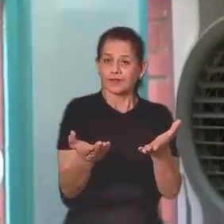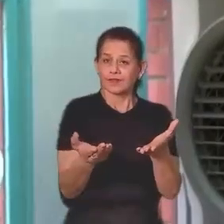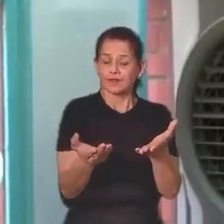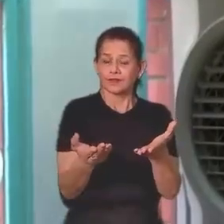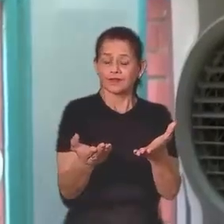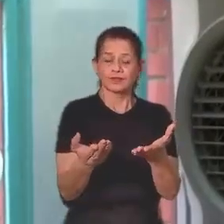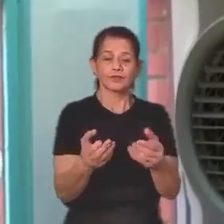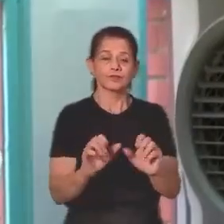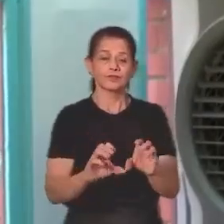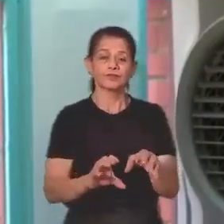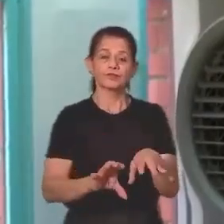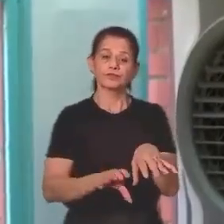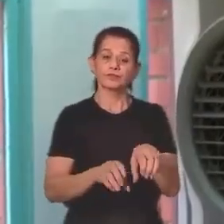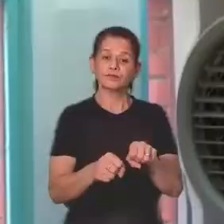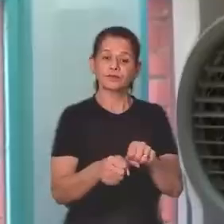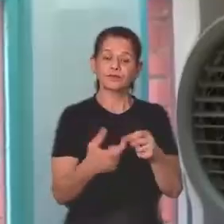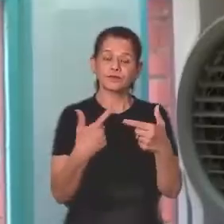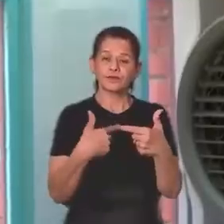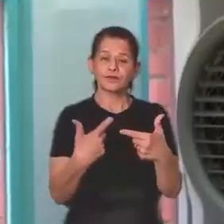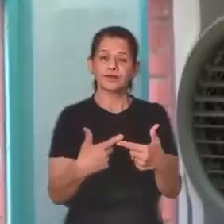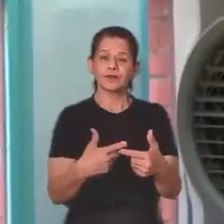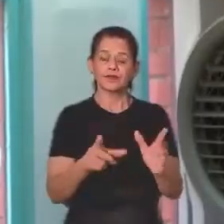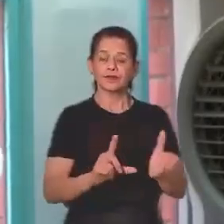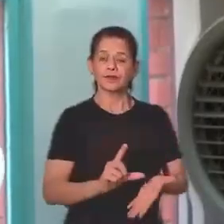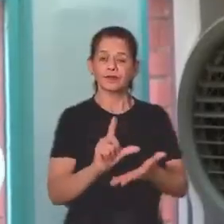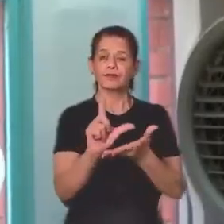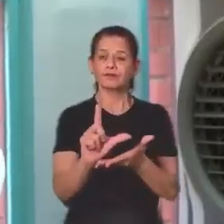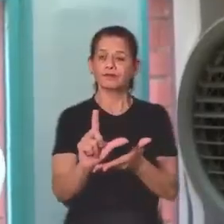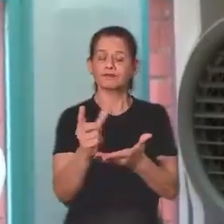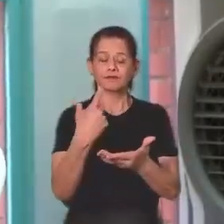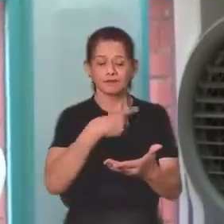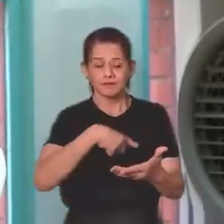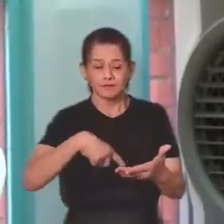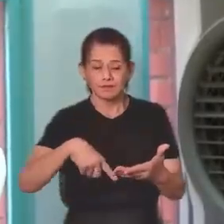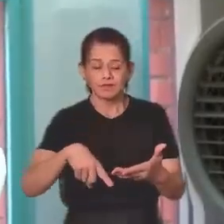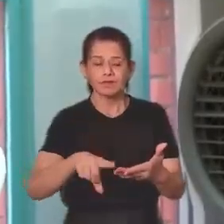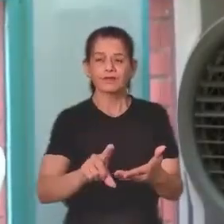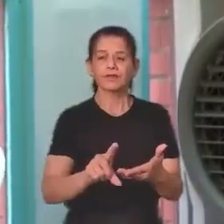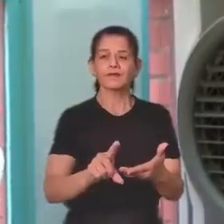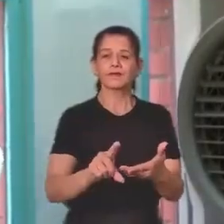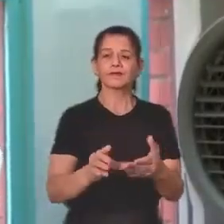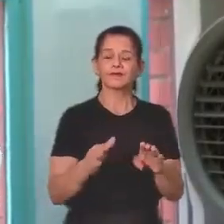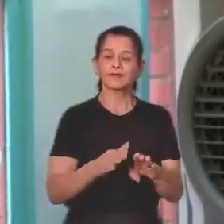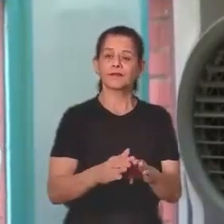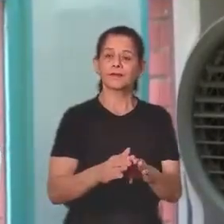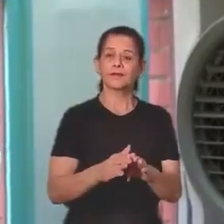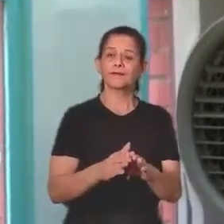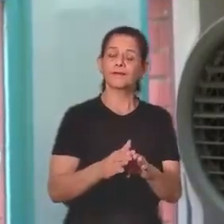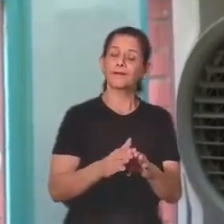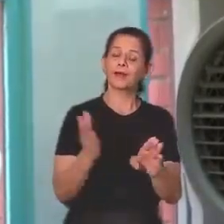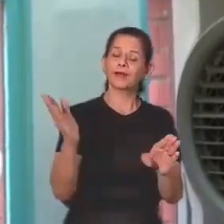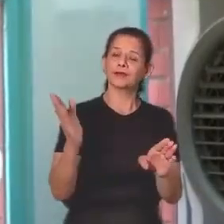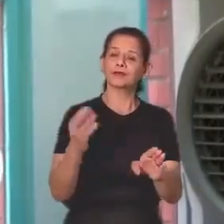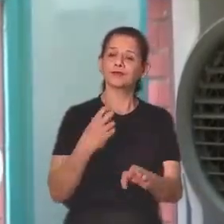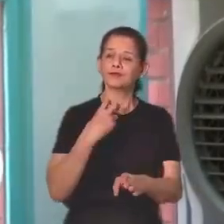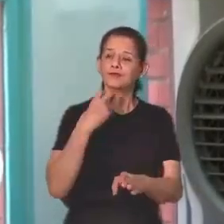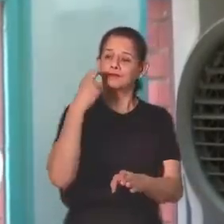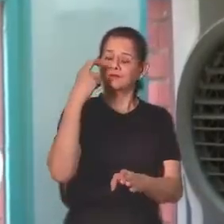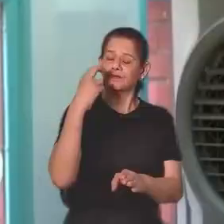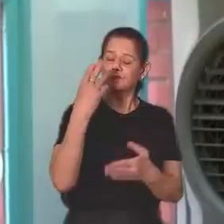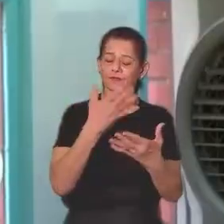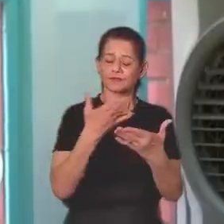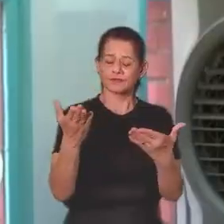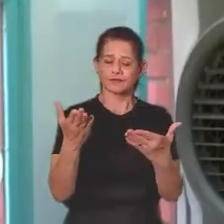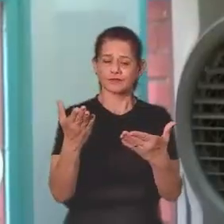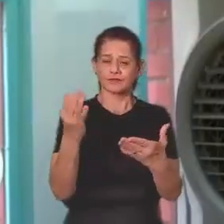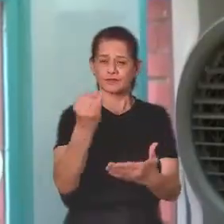de maneira que isso fosse levado, né, bem a sério, para dar mais voz, né, e